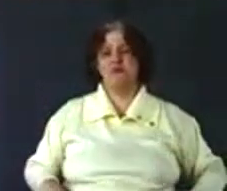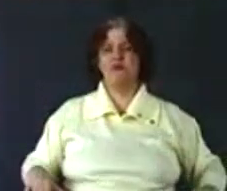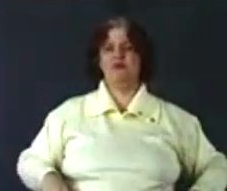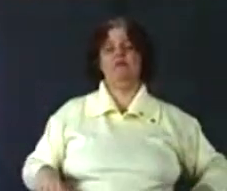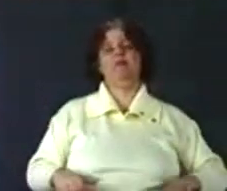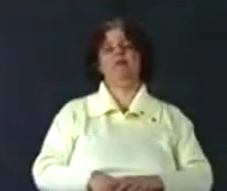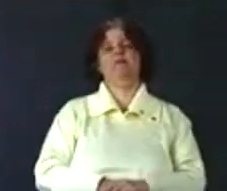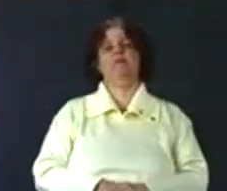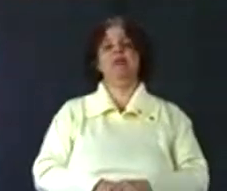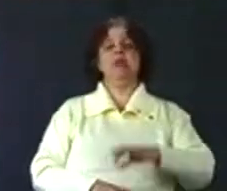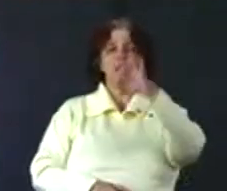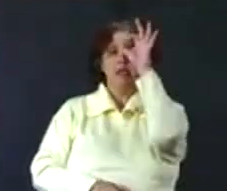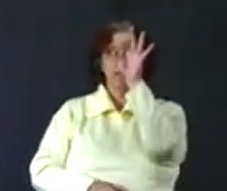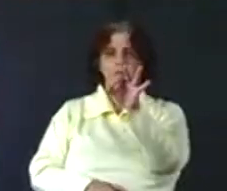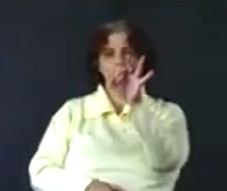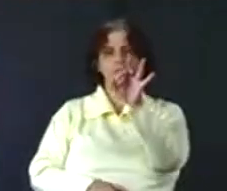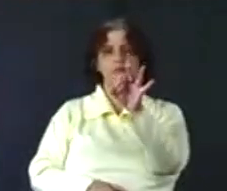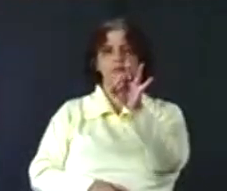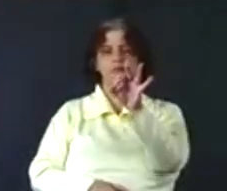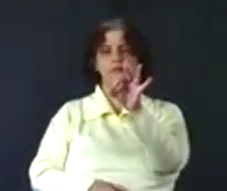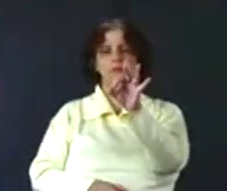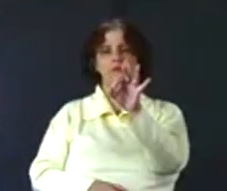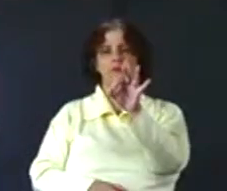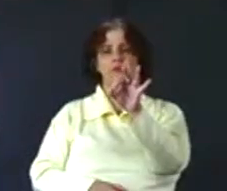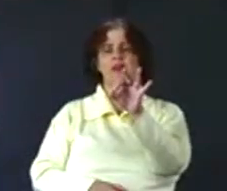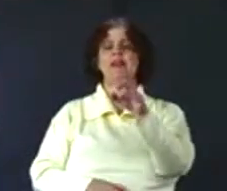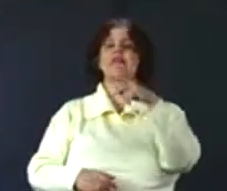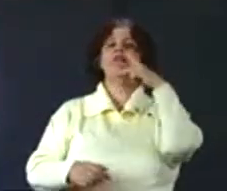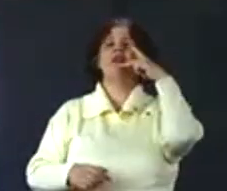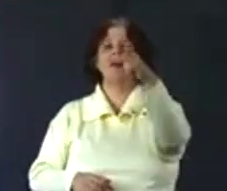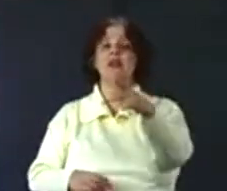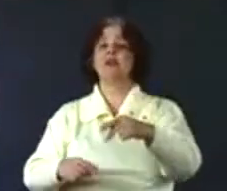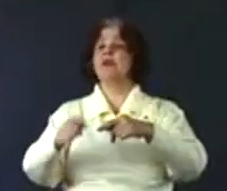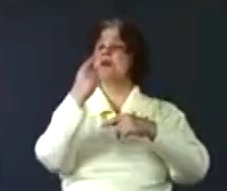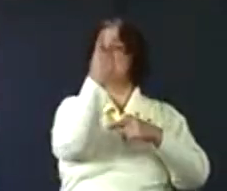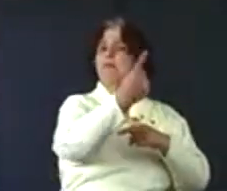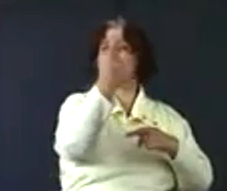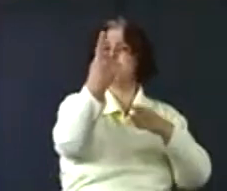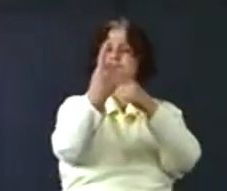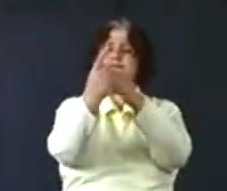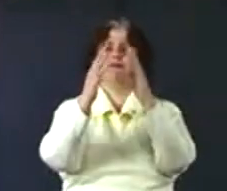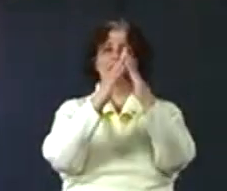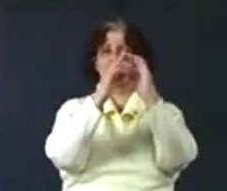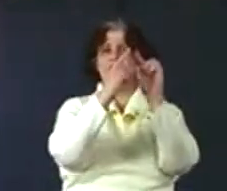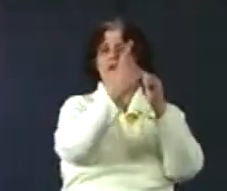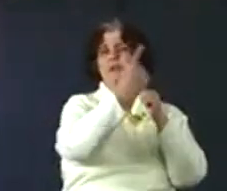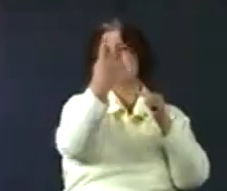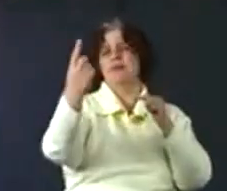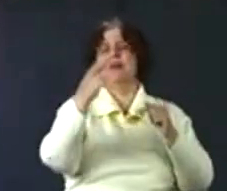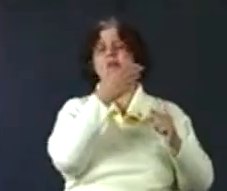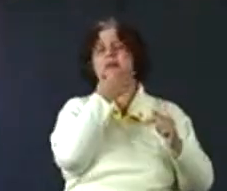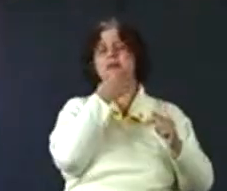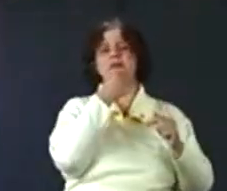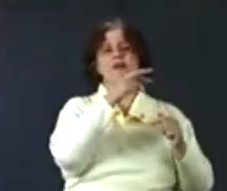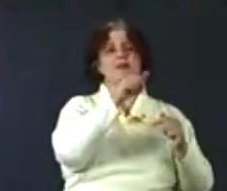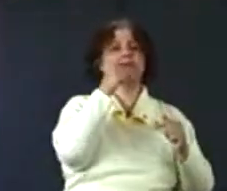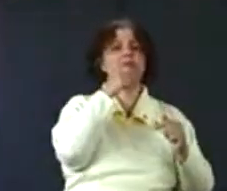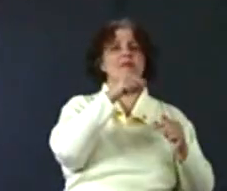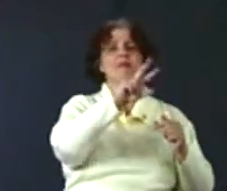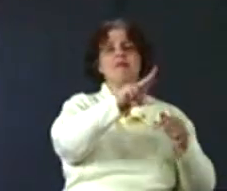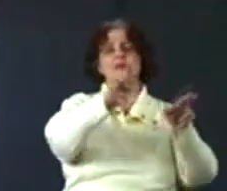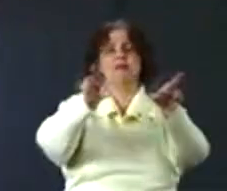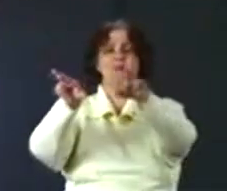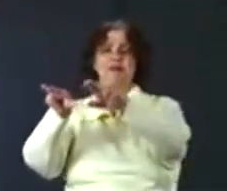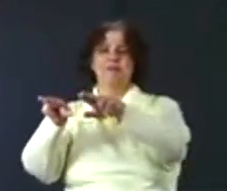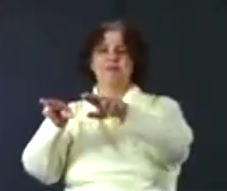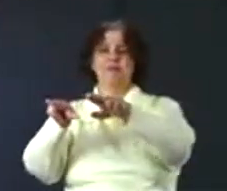E certamente ele está se dirigindo a cada irmão, a cada irmã que pertence a essa igreja em Esmirna. E está comunicando isso também a